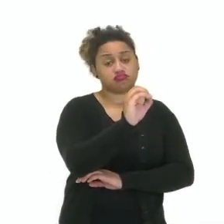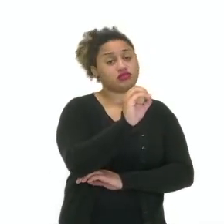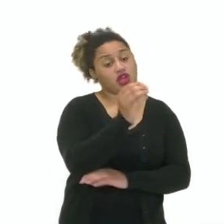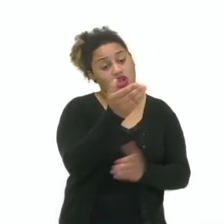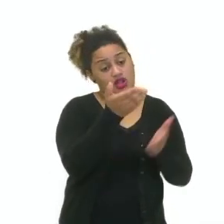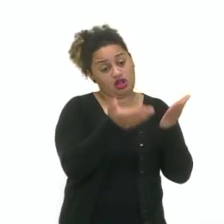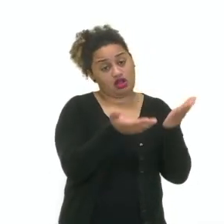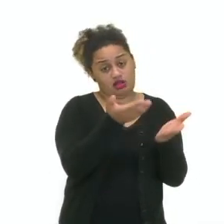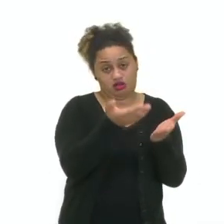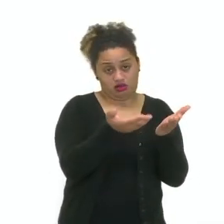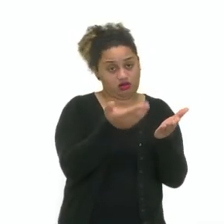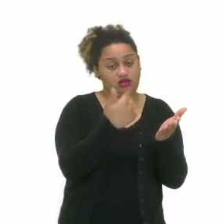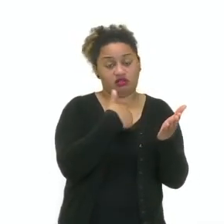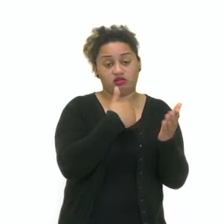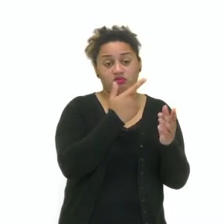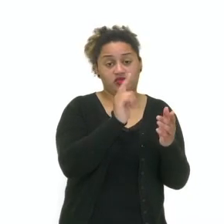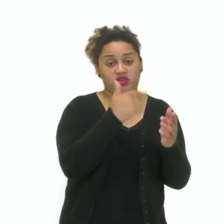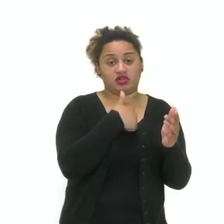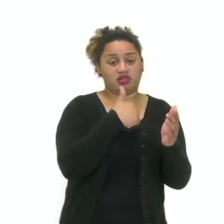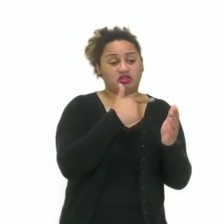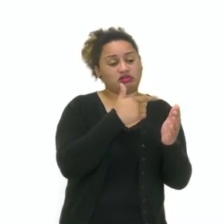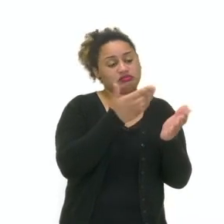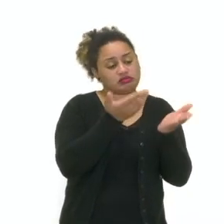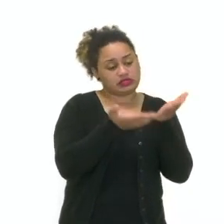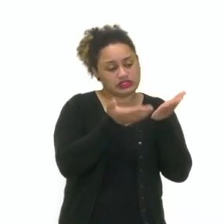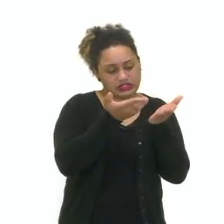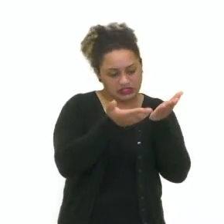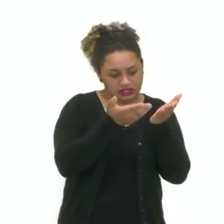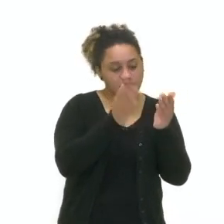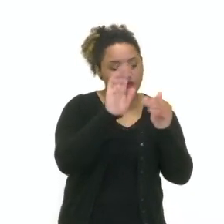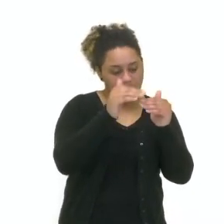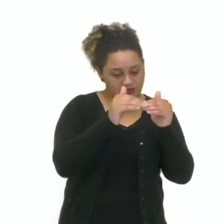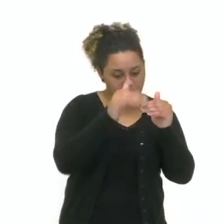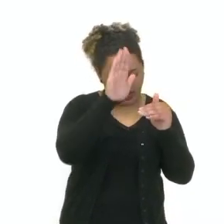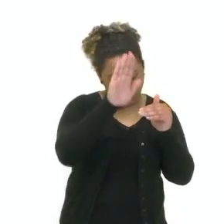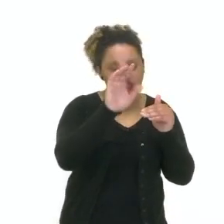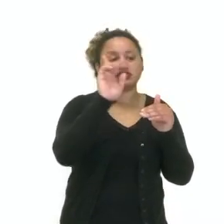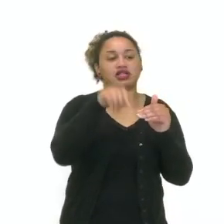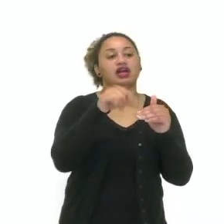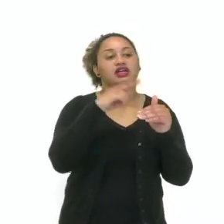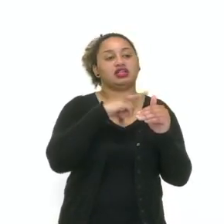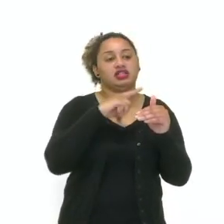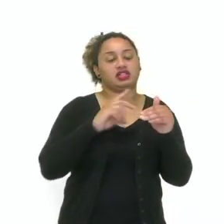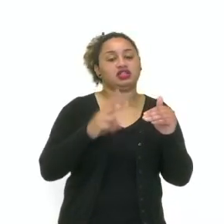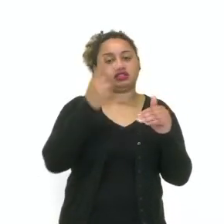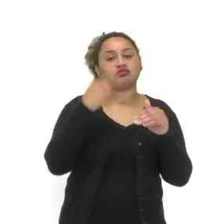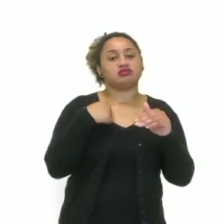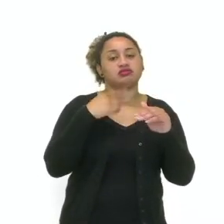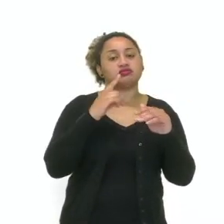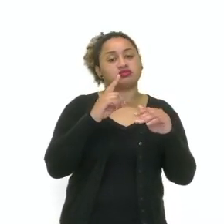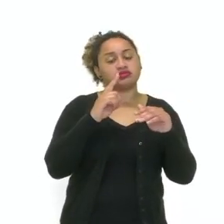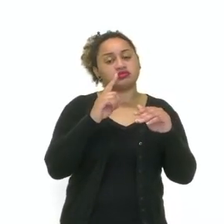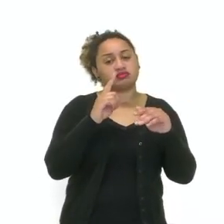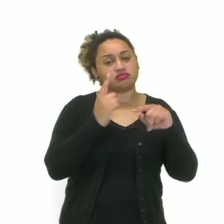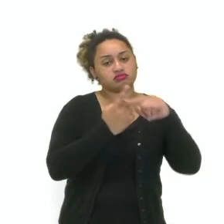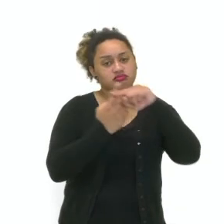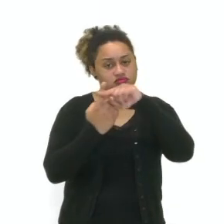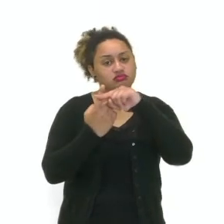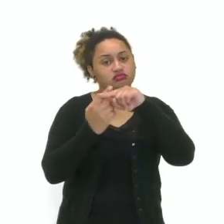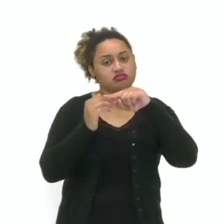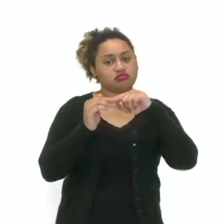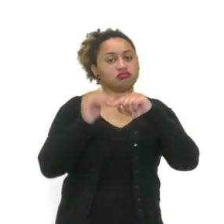né? Então, porque nós estamos achando o ponto de equilíbrio. A partir dali, nós já vamos ter lucro positivo, né? Só tem lucro se é positivo,